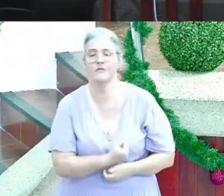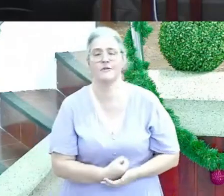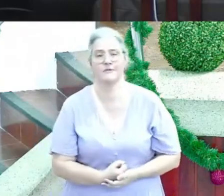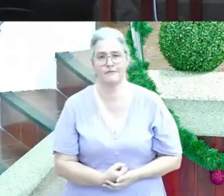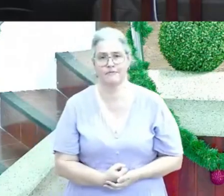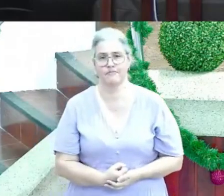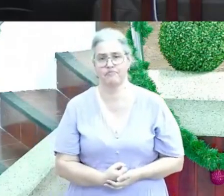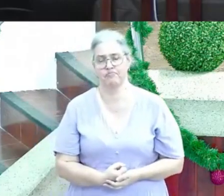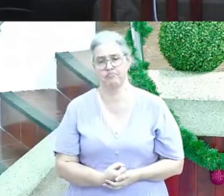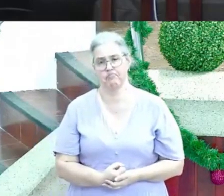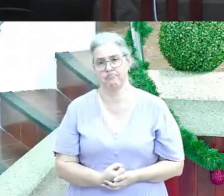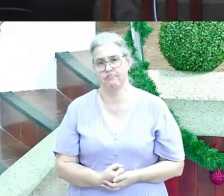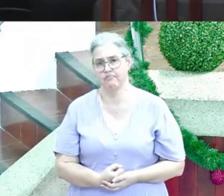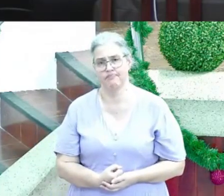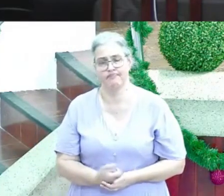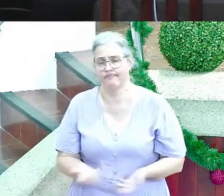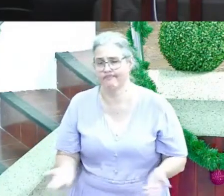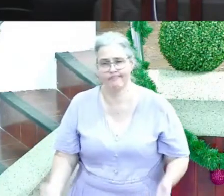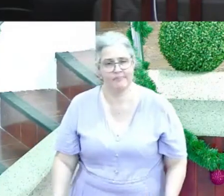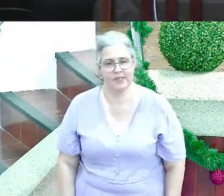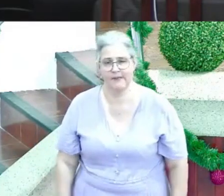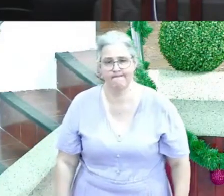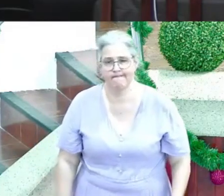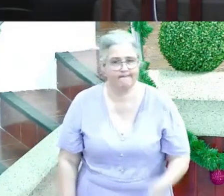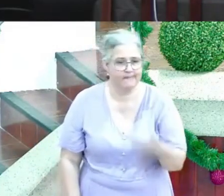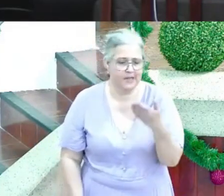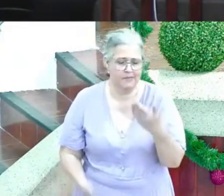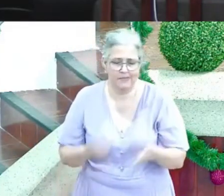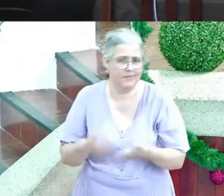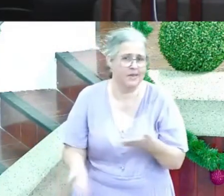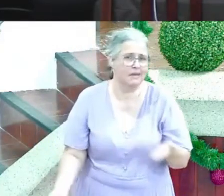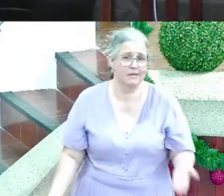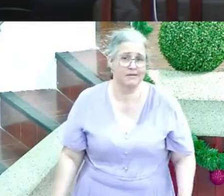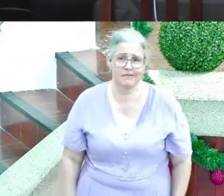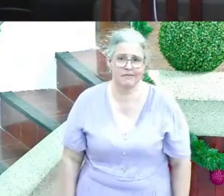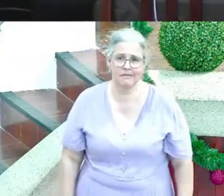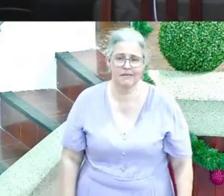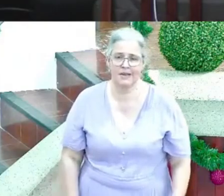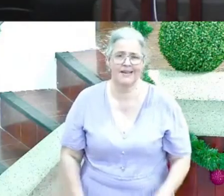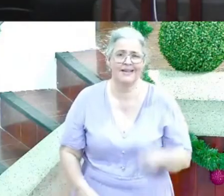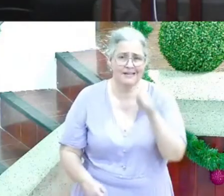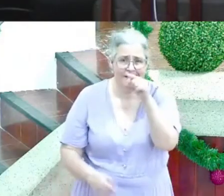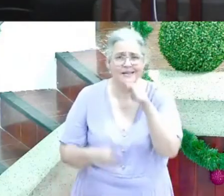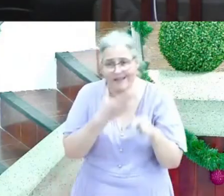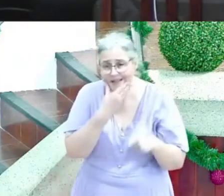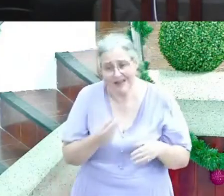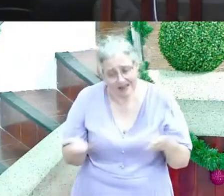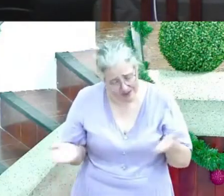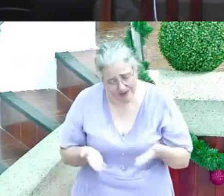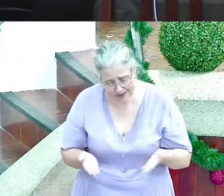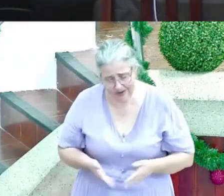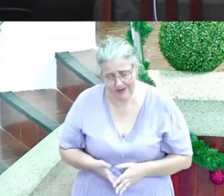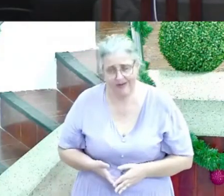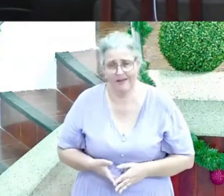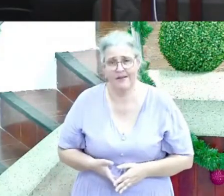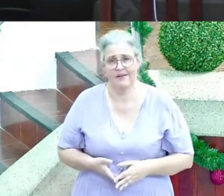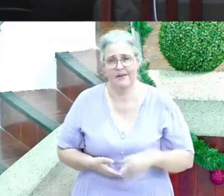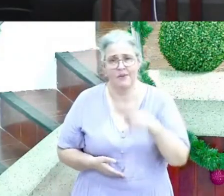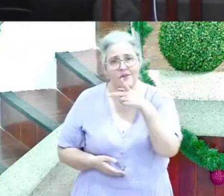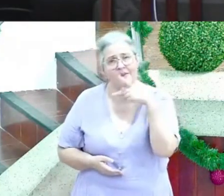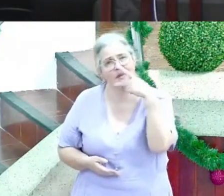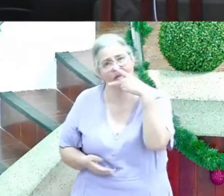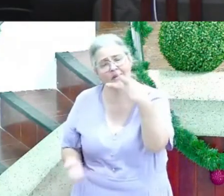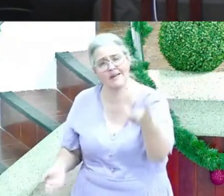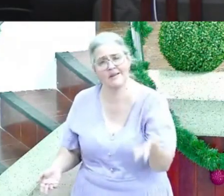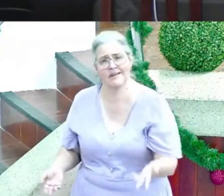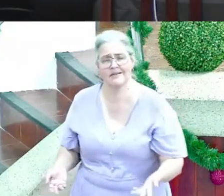Não perca a oportunidade nesse Natal para avaliar o seu próprio coração diante de Deus. Não perca